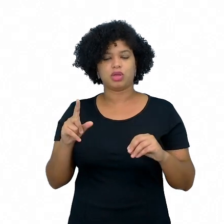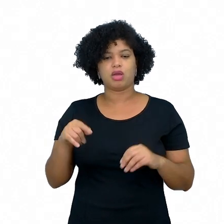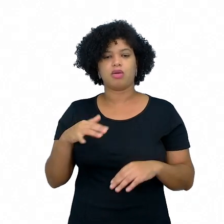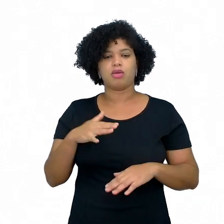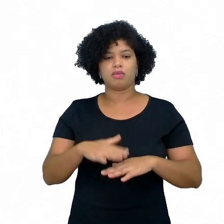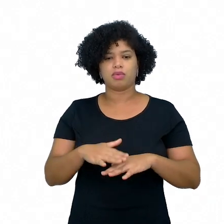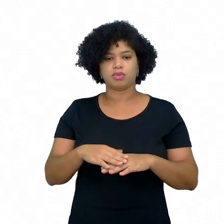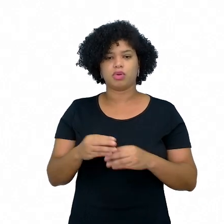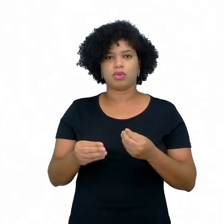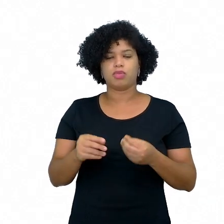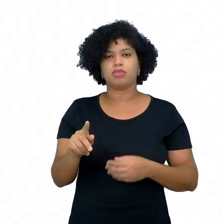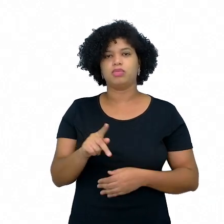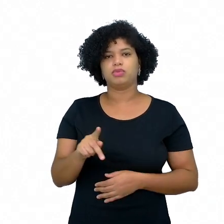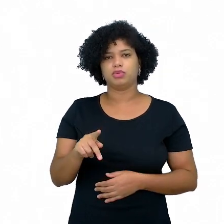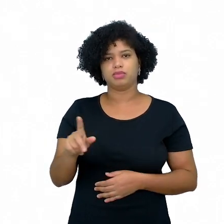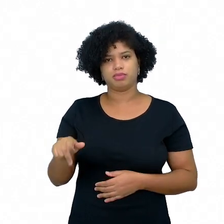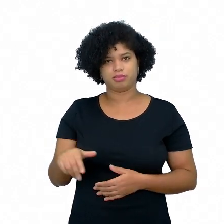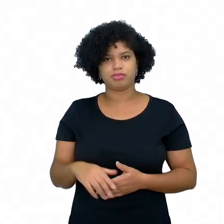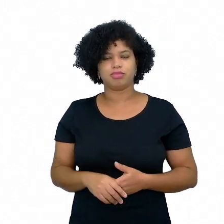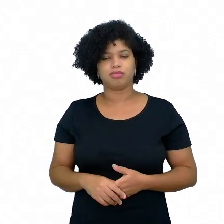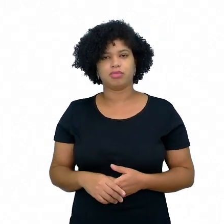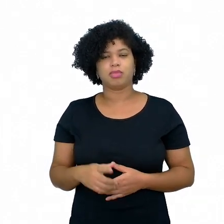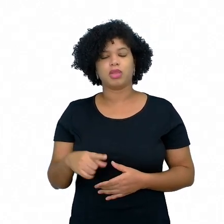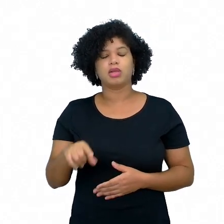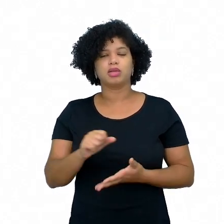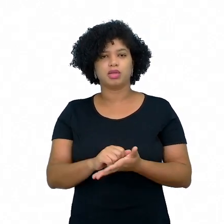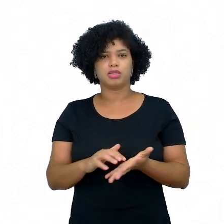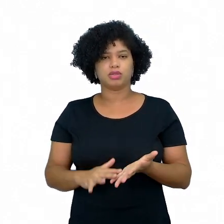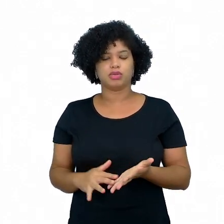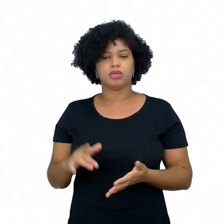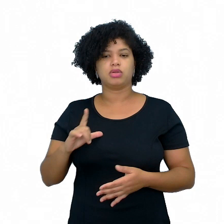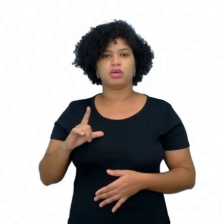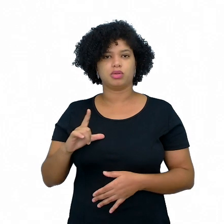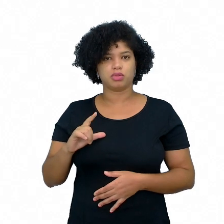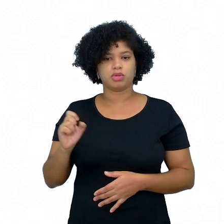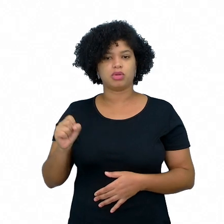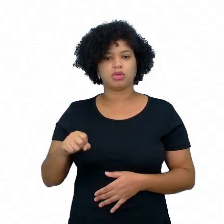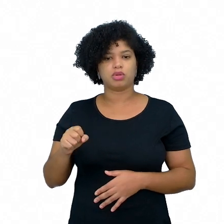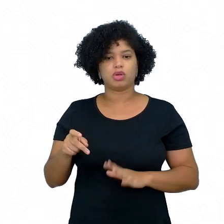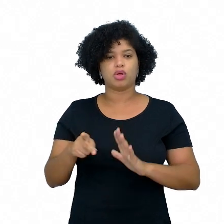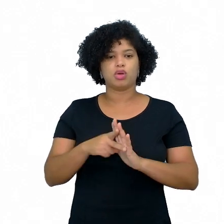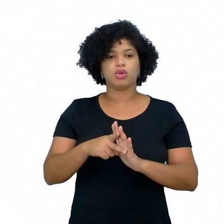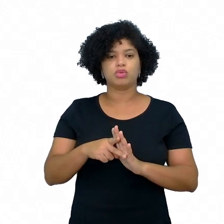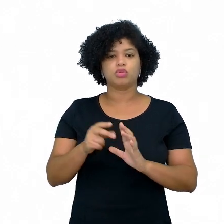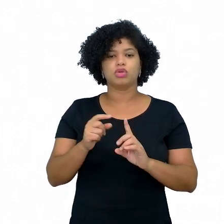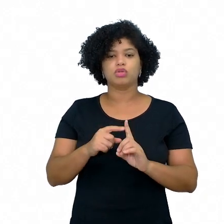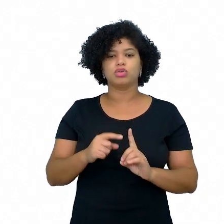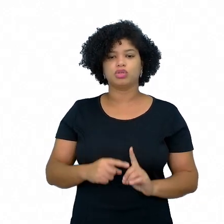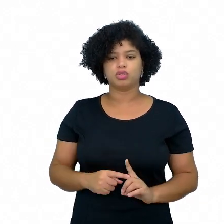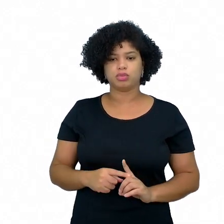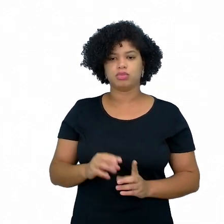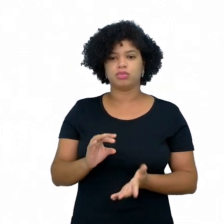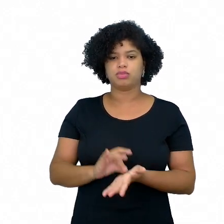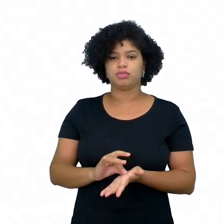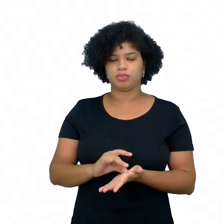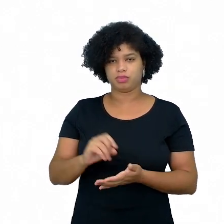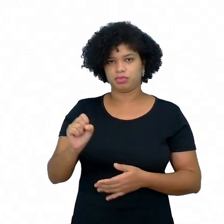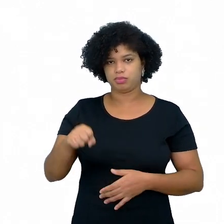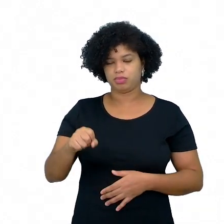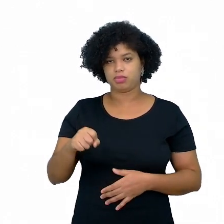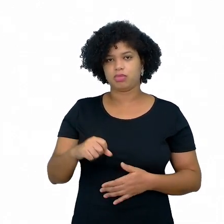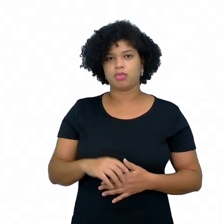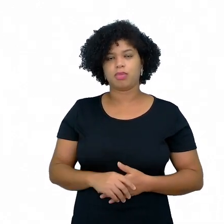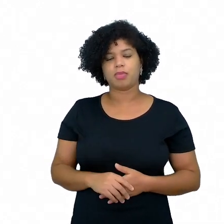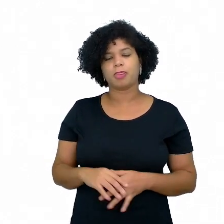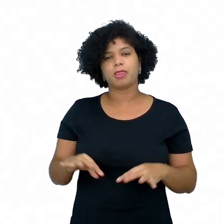fornecidos pelo professor. Assim, temos uma atividade também do tipo confirmação, né? Porque tudo isso